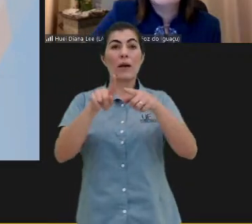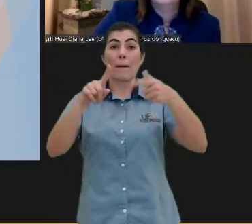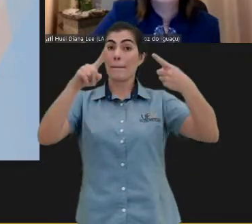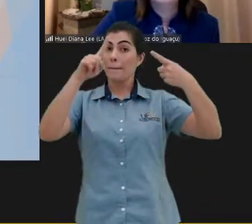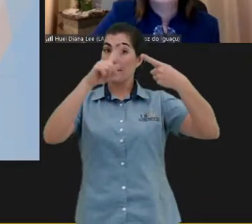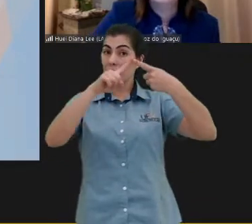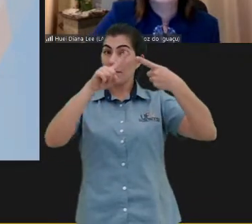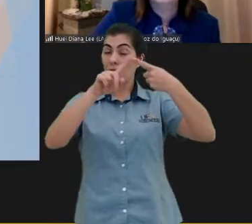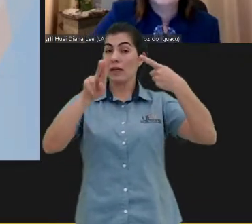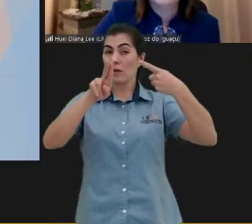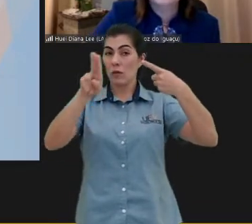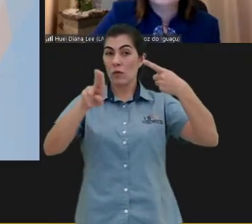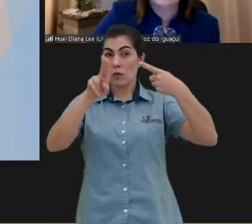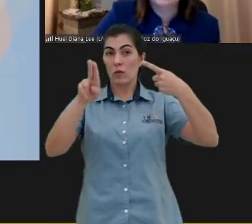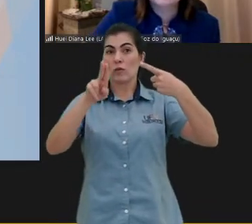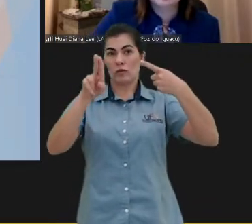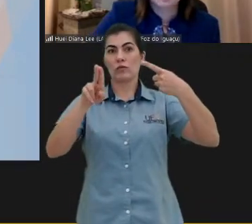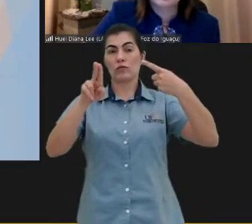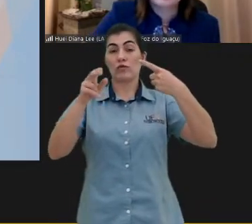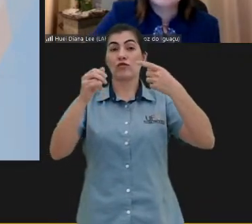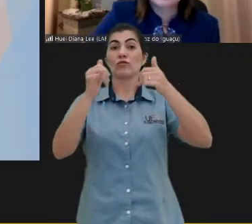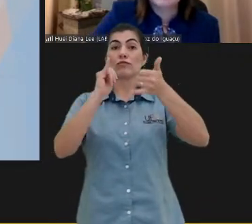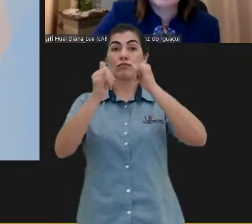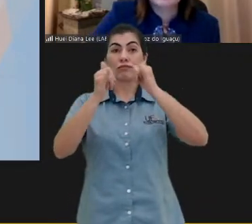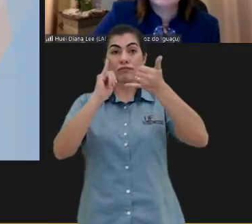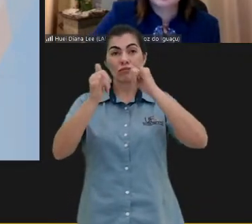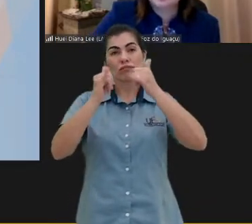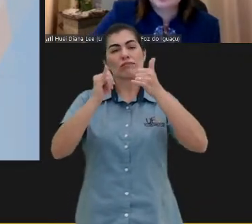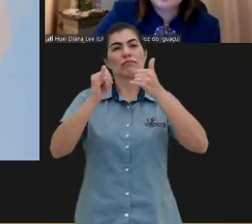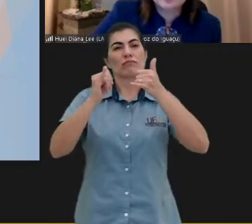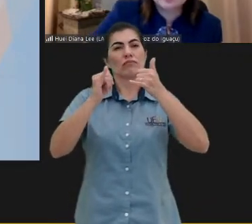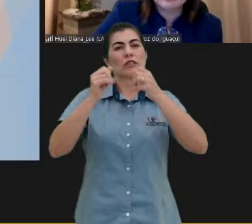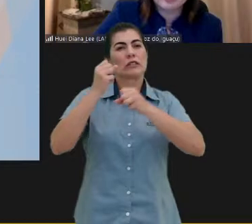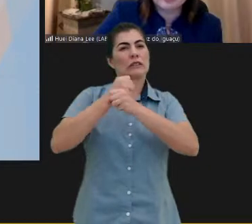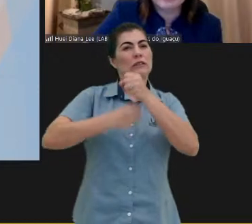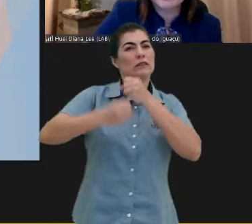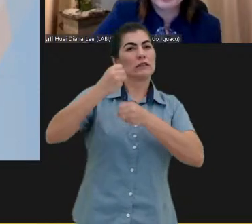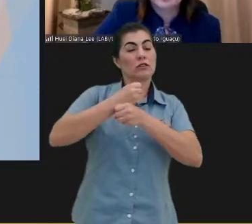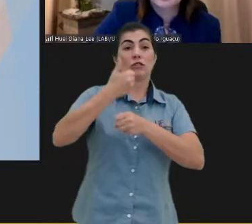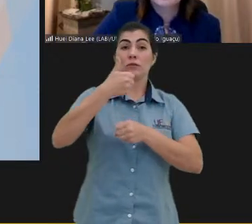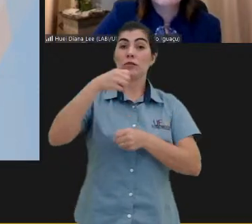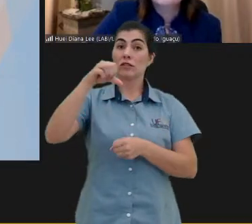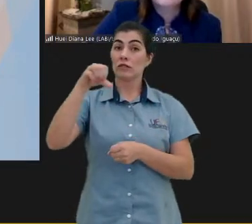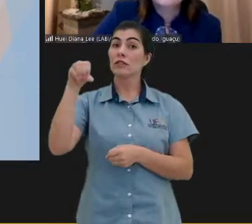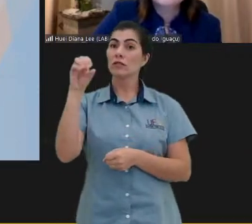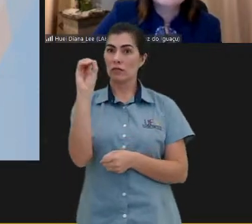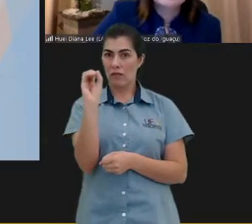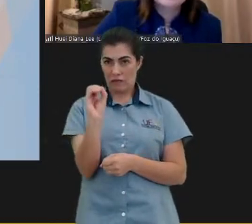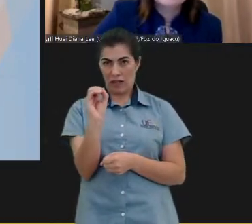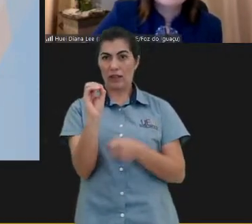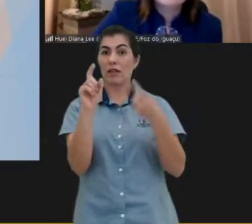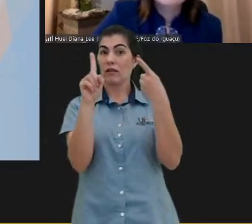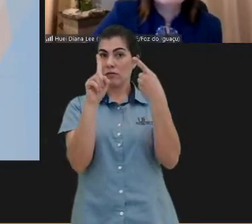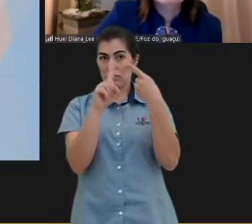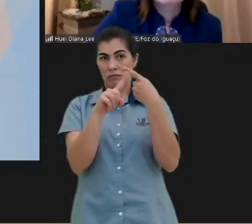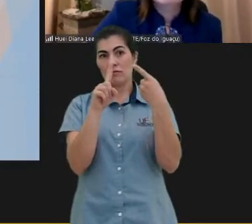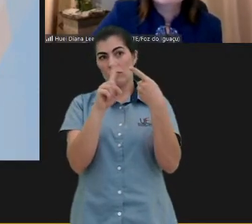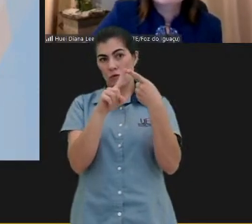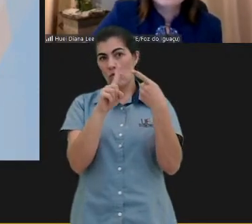aplicações de mineração de dados, algumas icônicas lá pelos anos de 1990. Uma delas